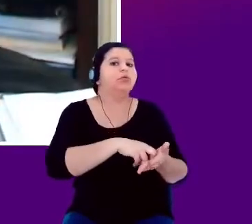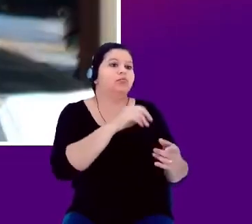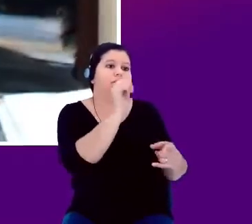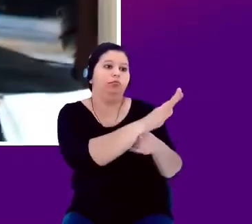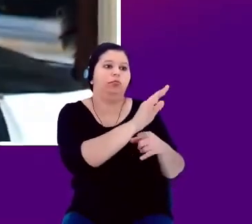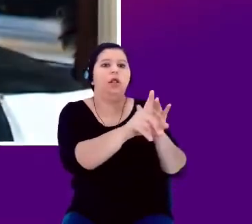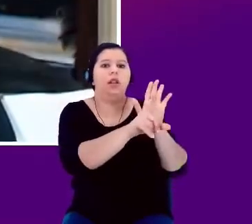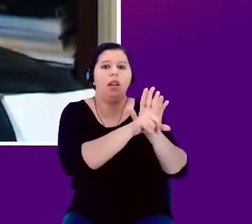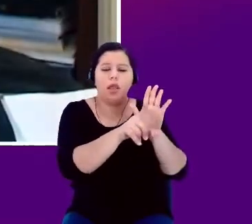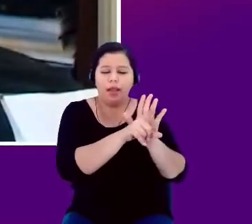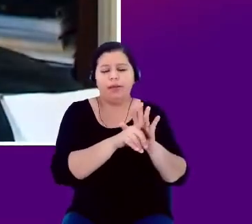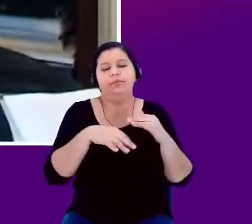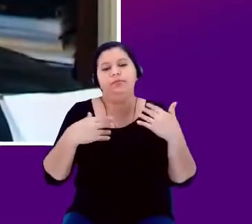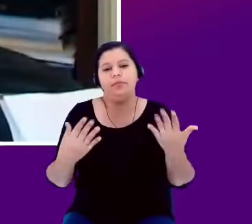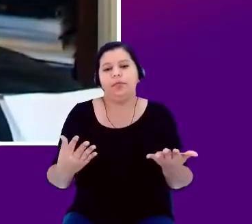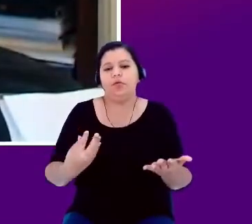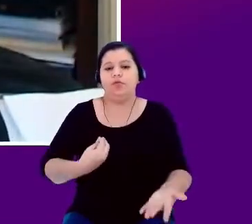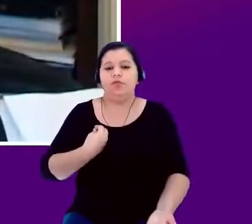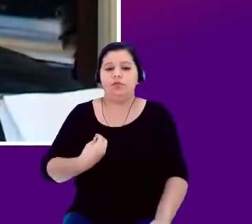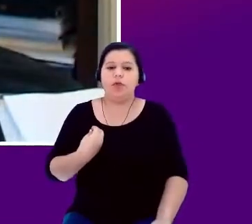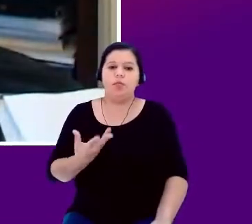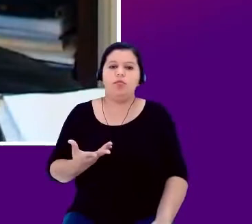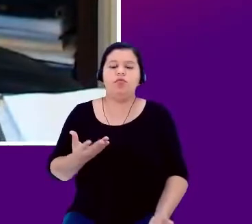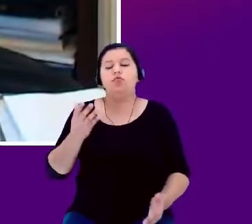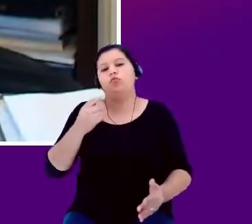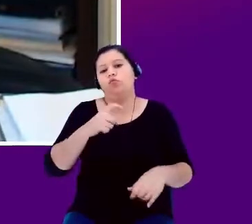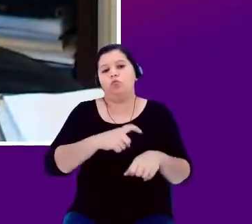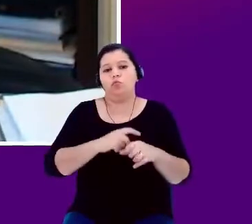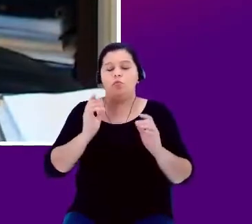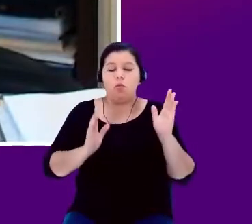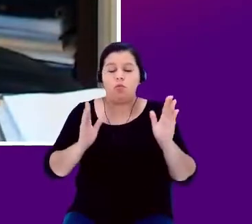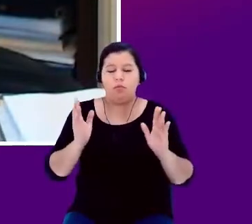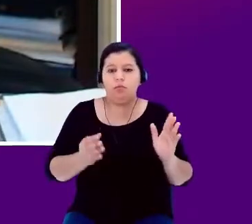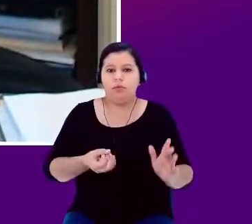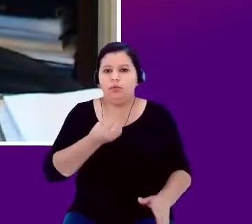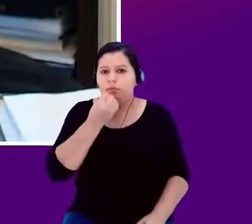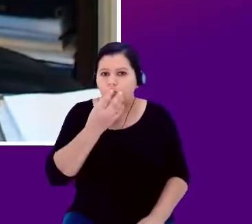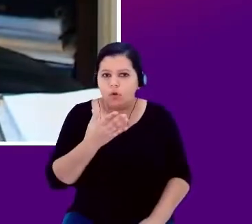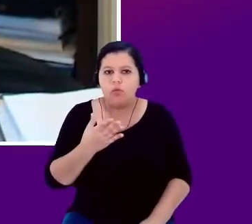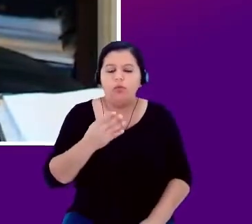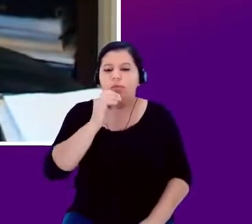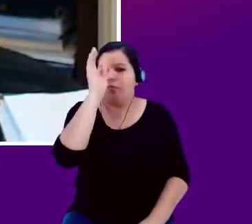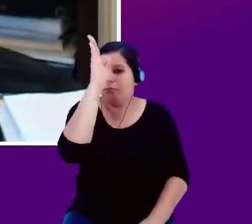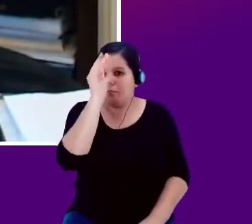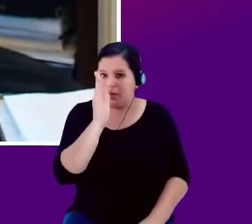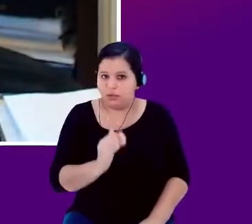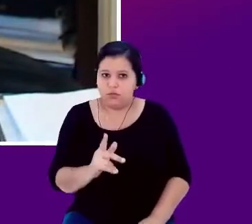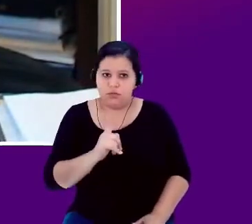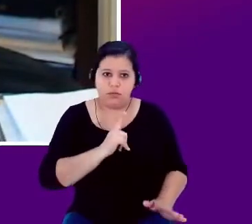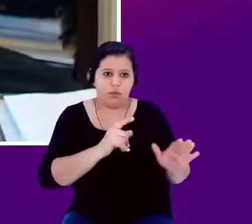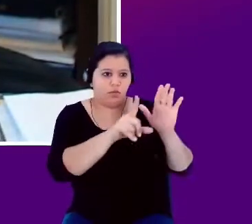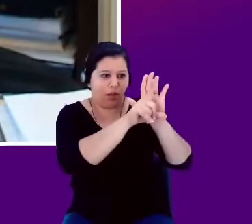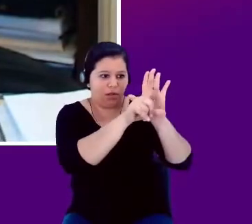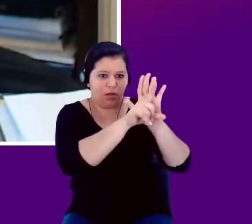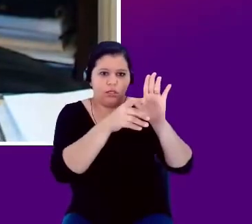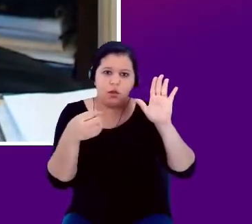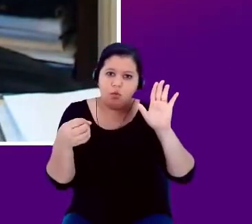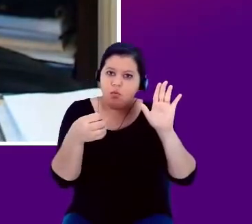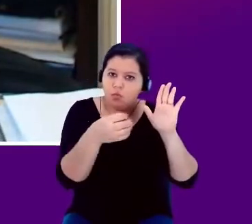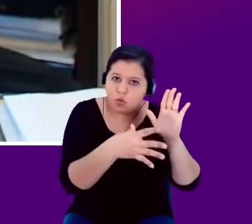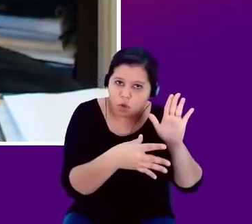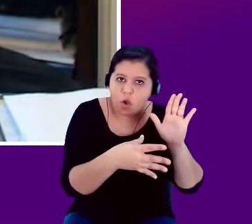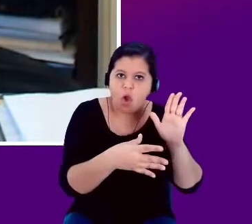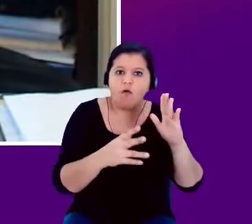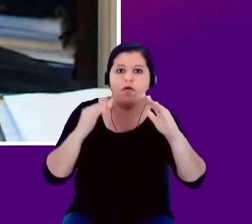Dados. Vivemos um momento bom, pode-se dizer assim. O Brasil tem uma legislação moderna, compatível com